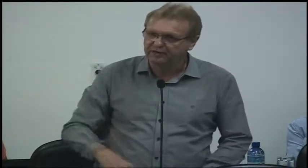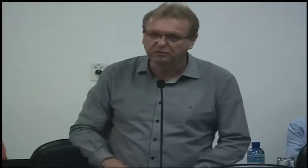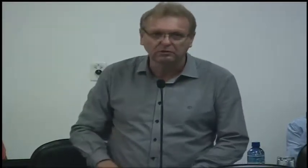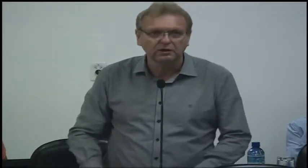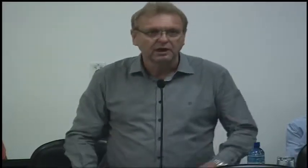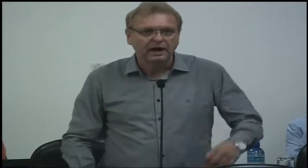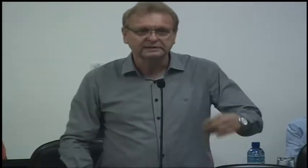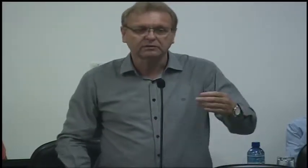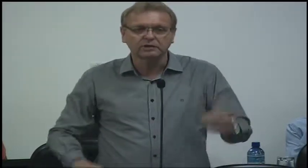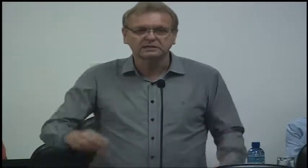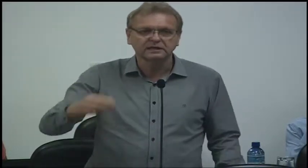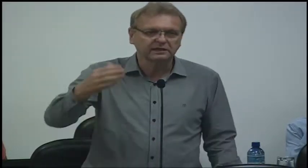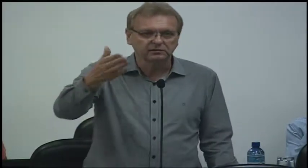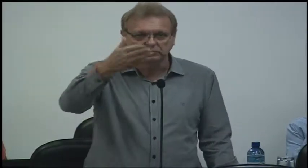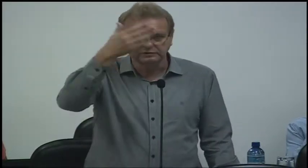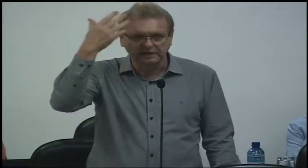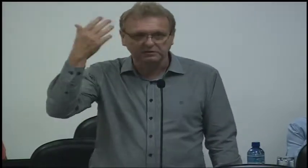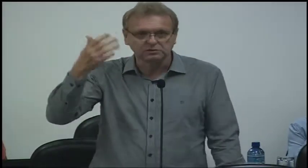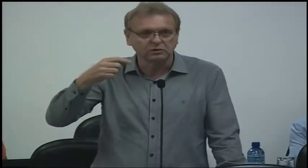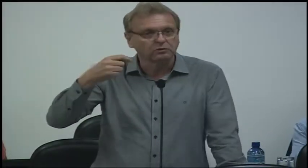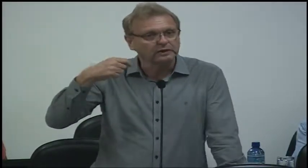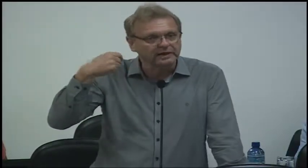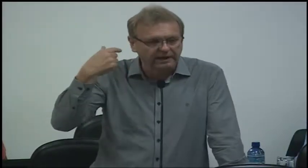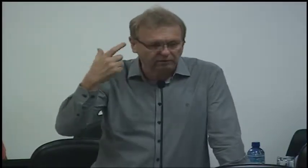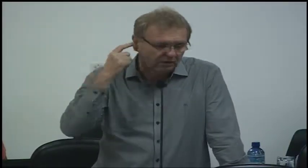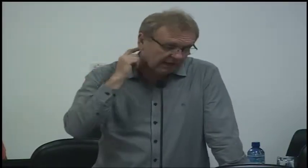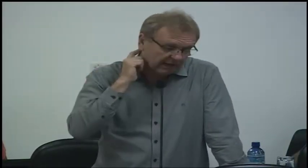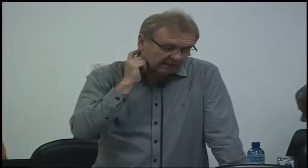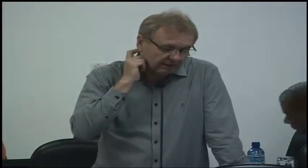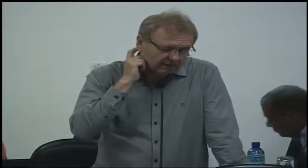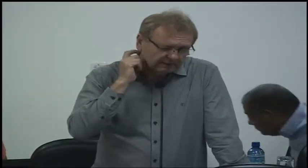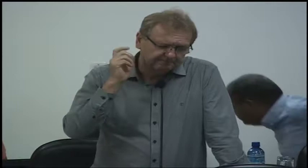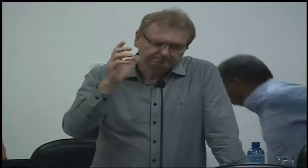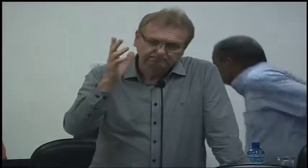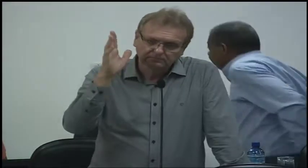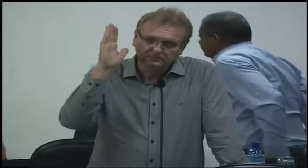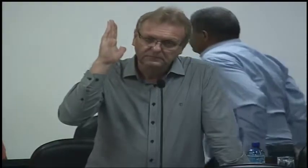Érica falou, a segurança que alguns vereadores colocou, que quer colocar